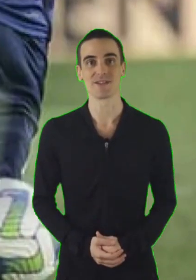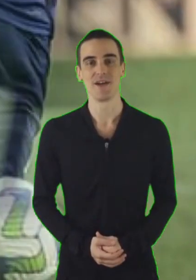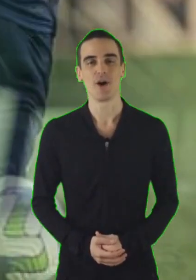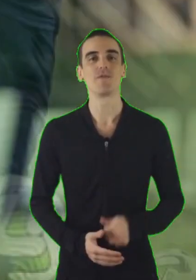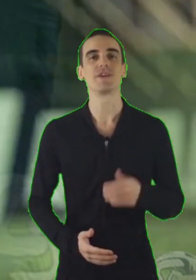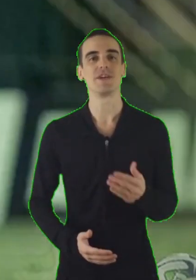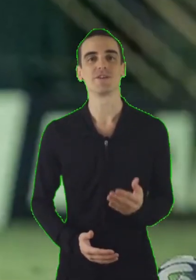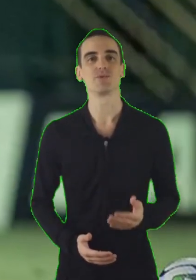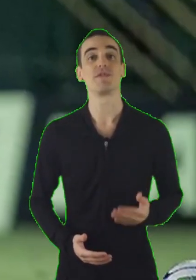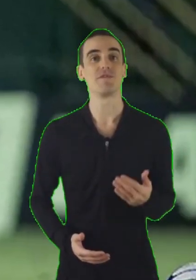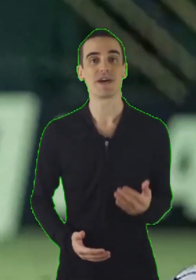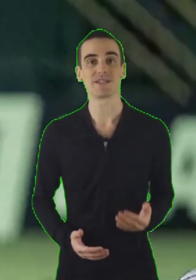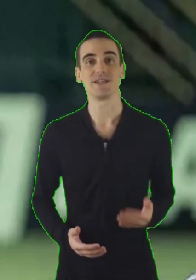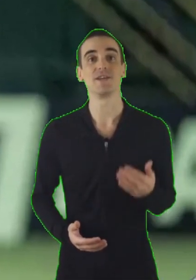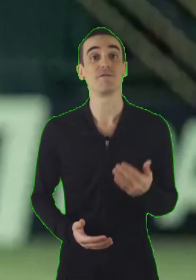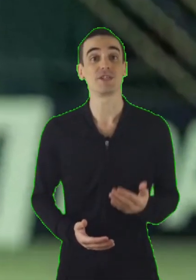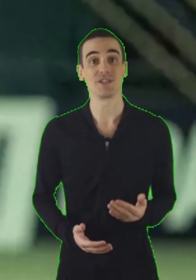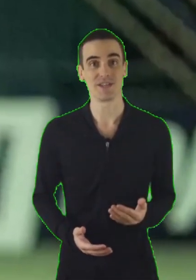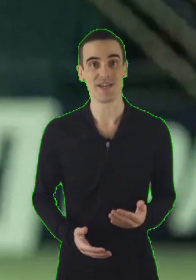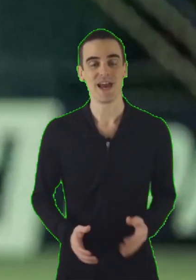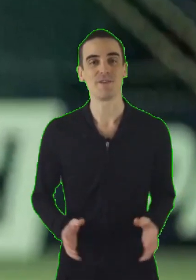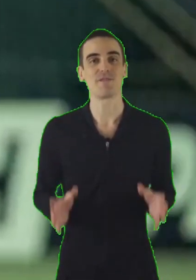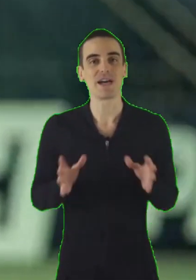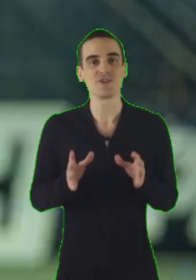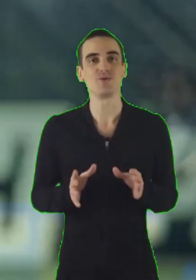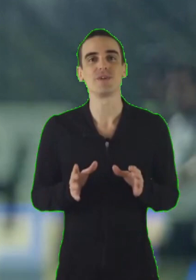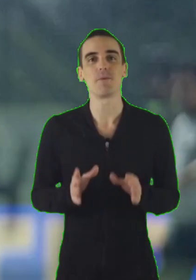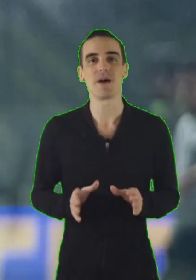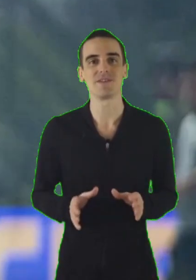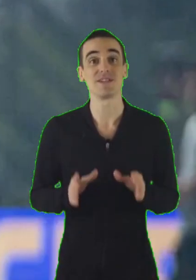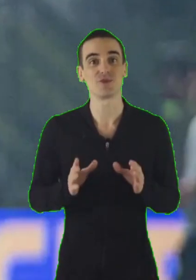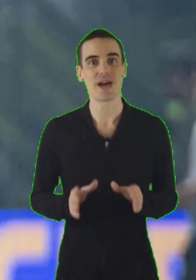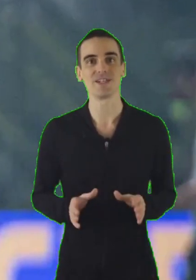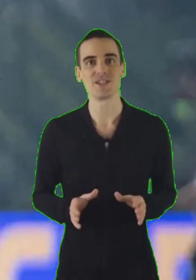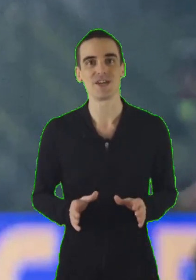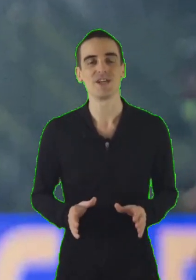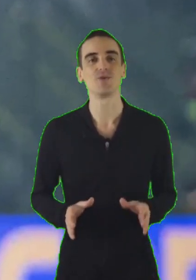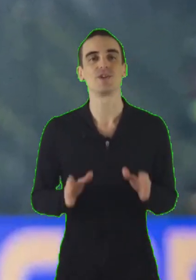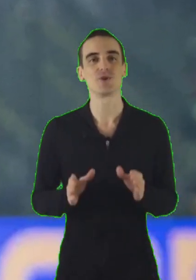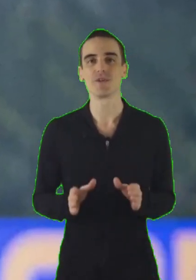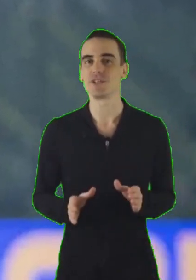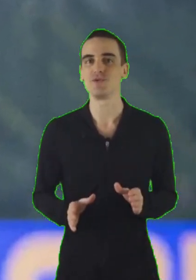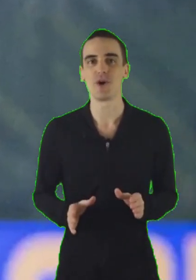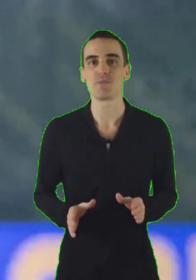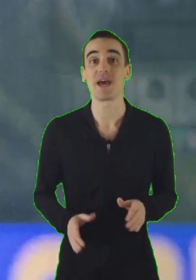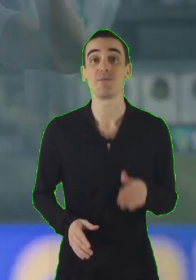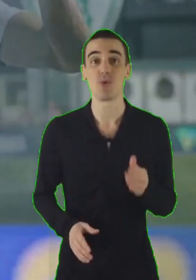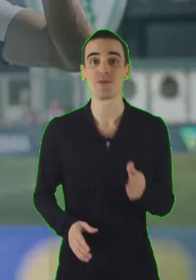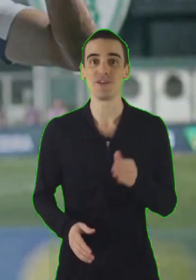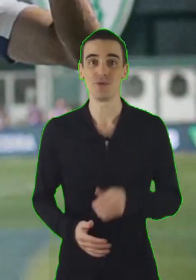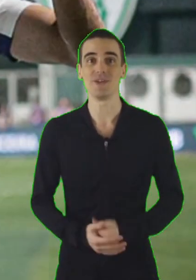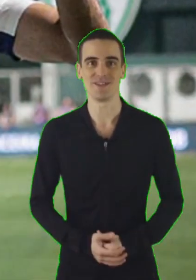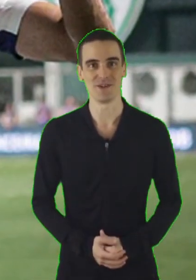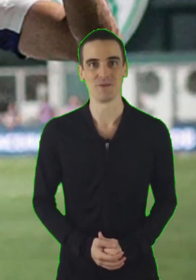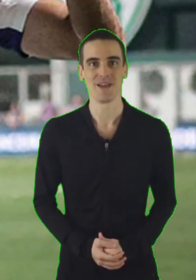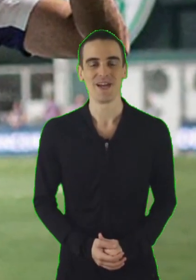para o 13º lugar. Um misto de sentimentos, após o triunfo por 1-0, ficou evidente entre os jogadores. Da vitória em